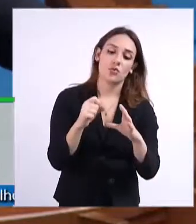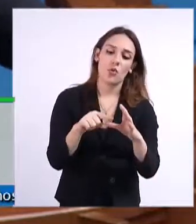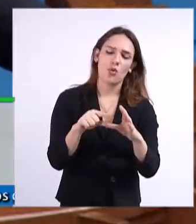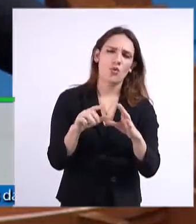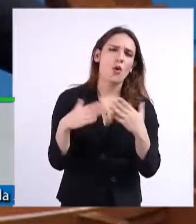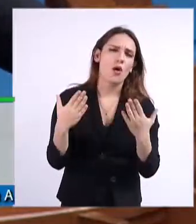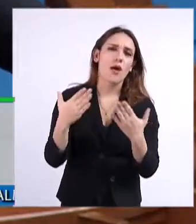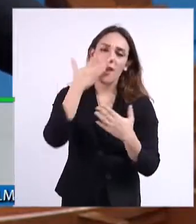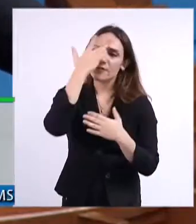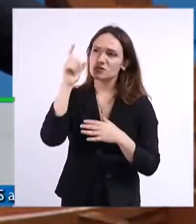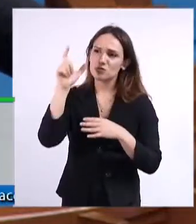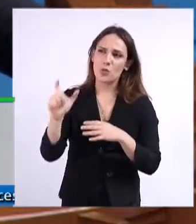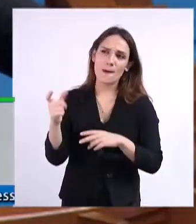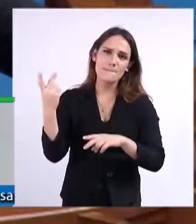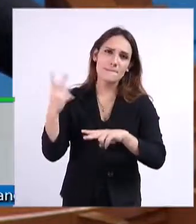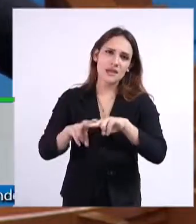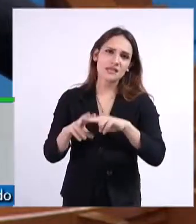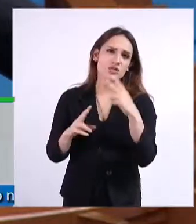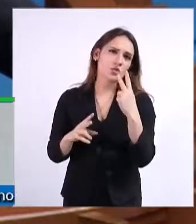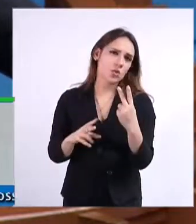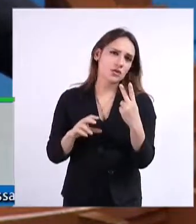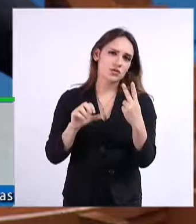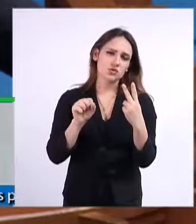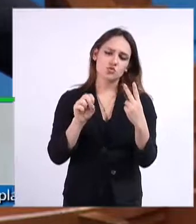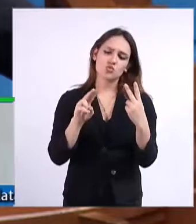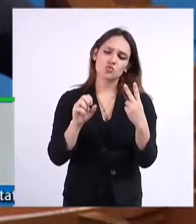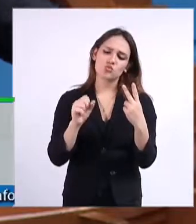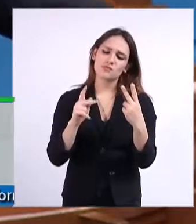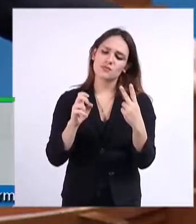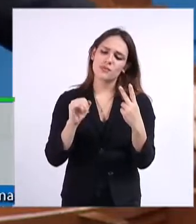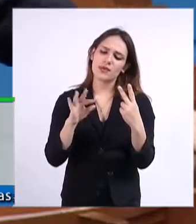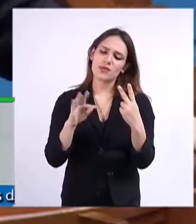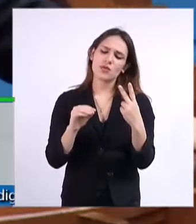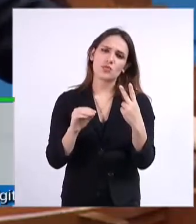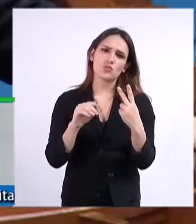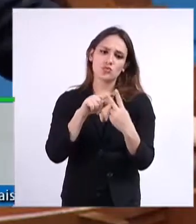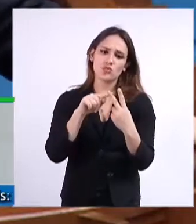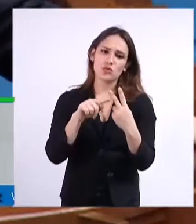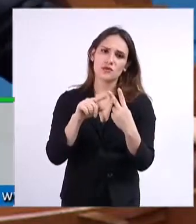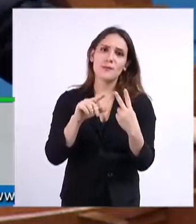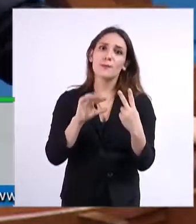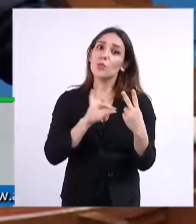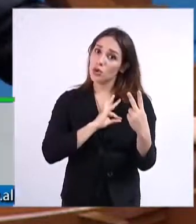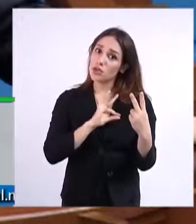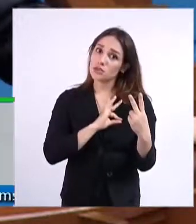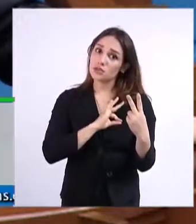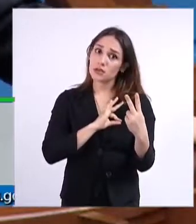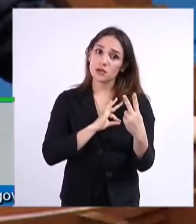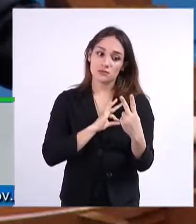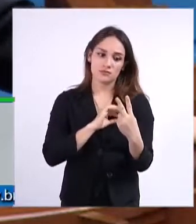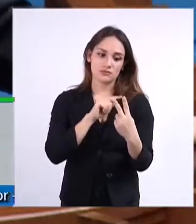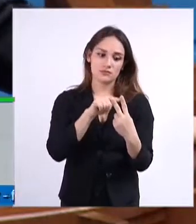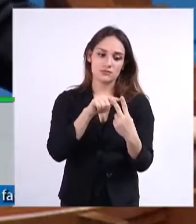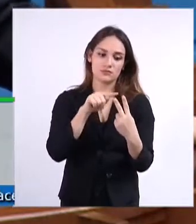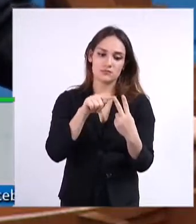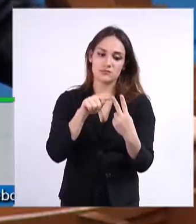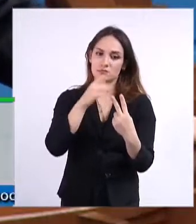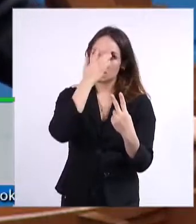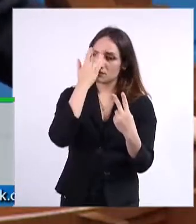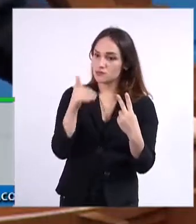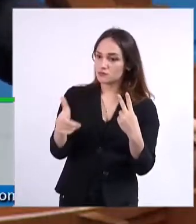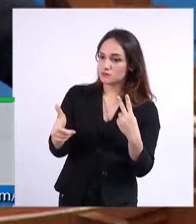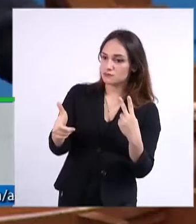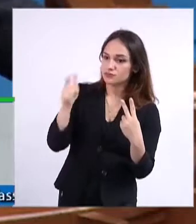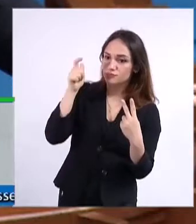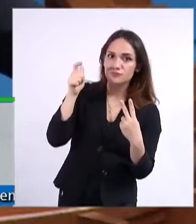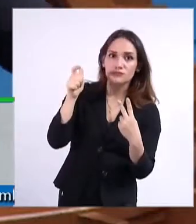2 ex-policiais e aquele que atirou, tirando a vida